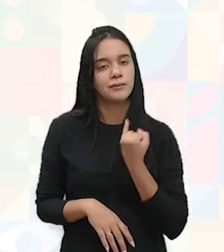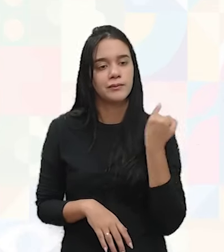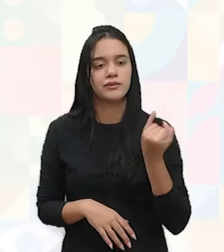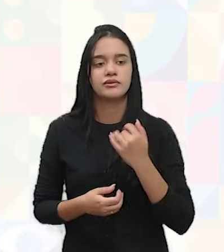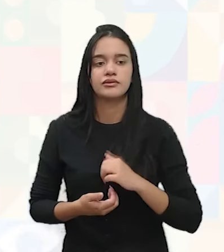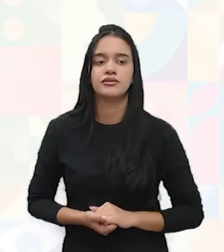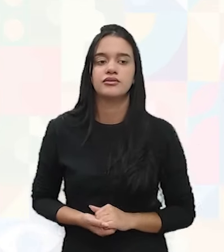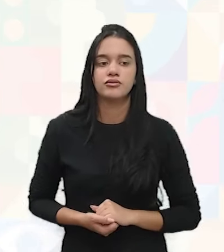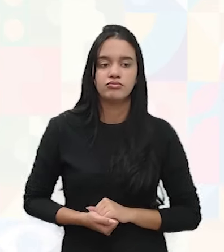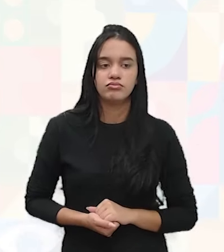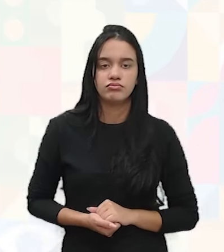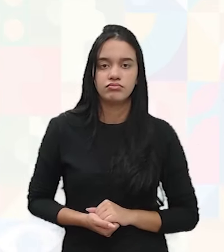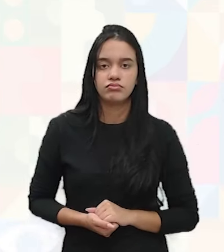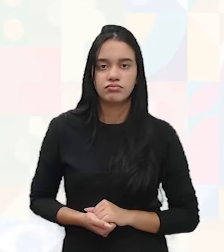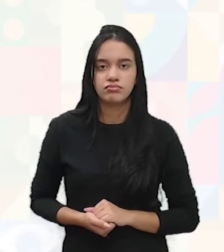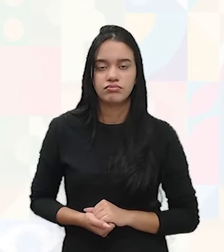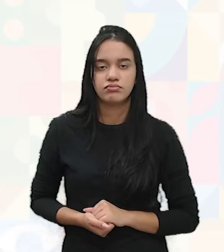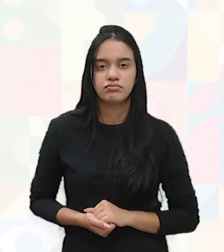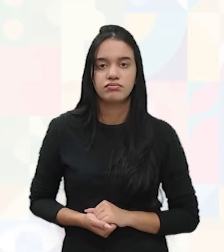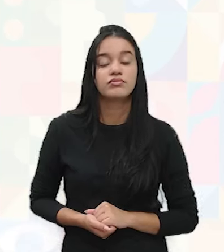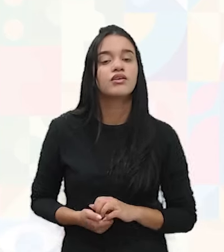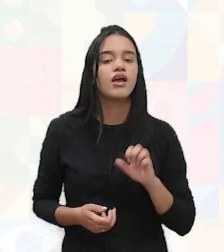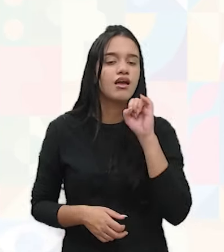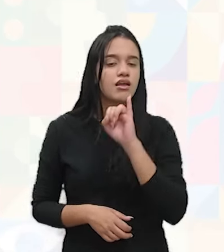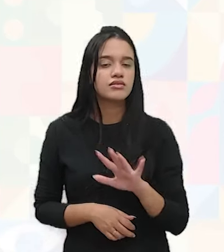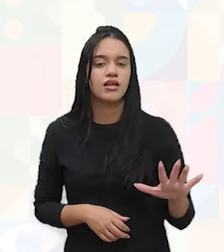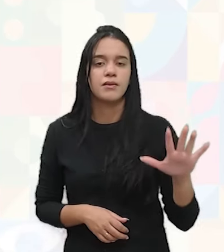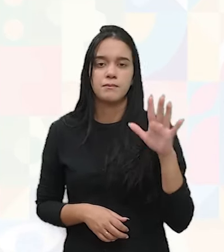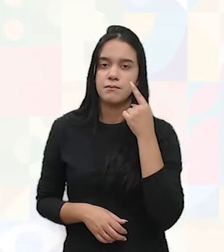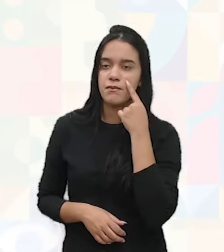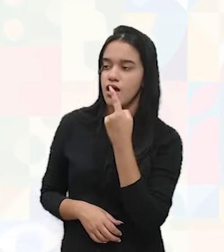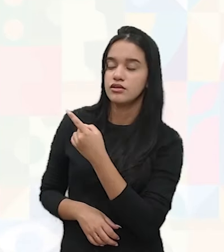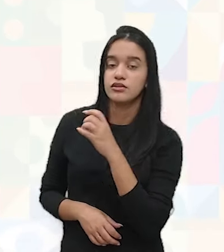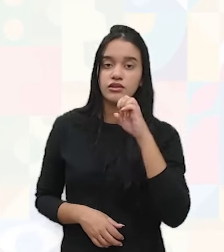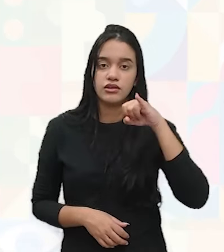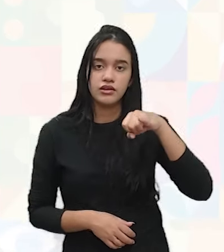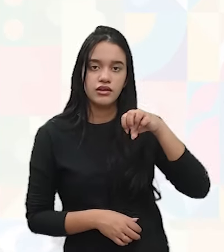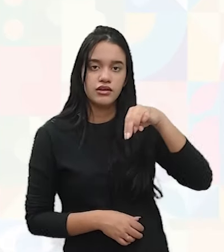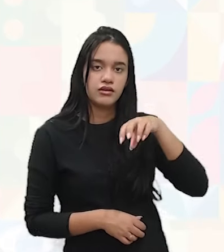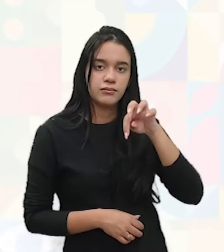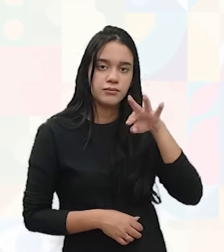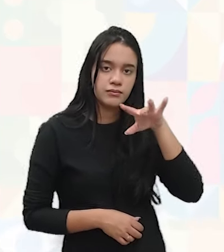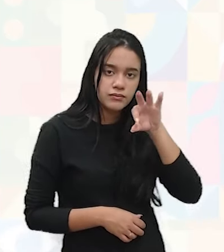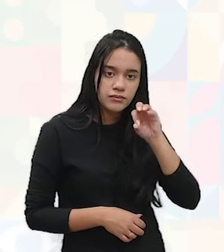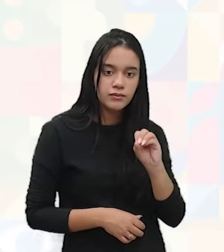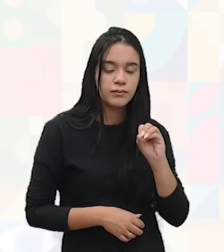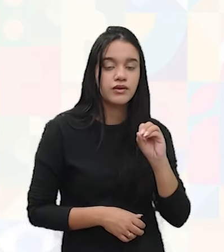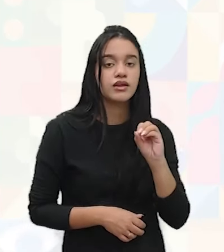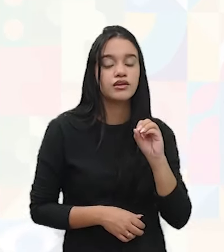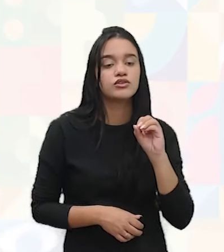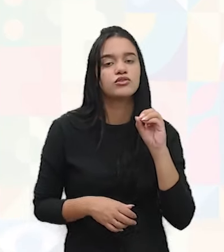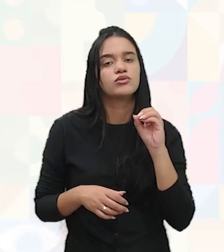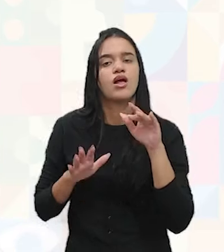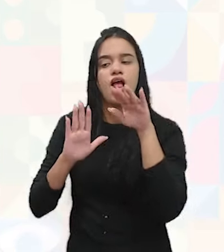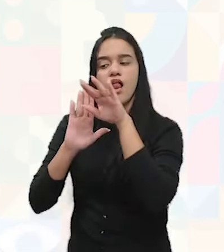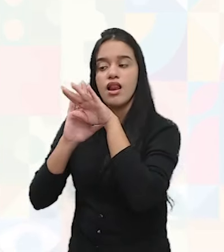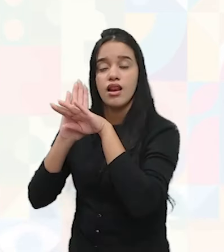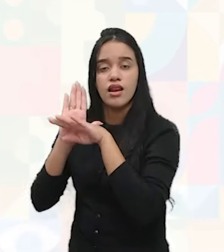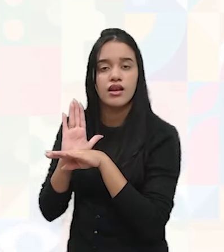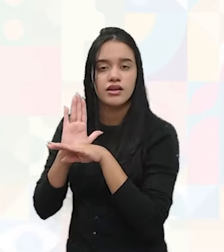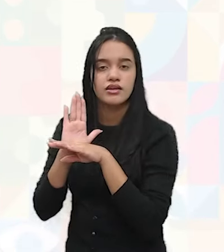importantes Conforme você pode ver na imagem né o Inmetro ele lançou né uma lista de cores